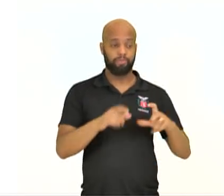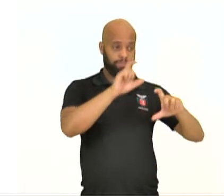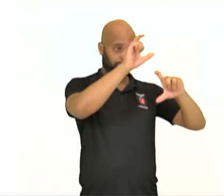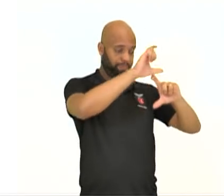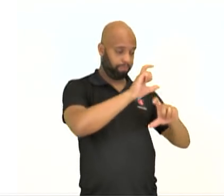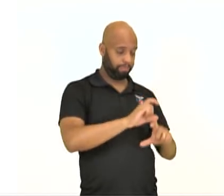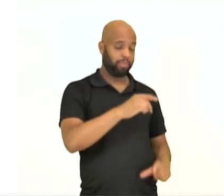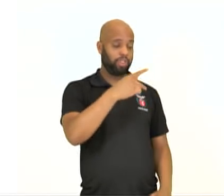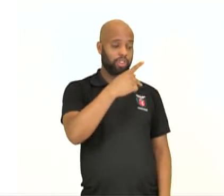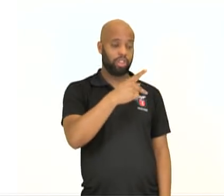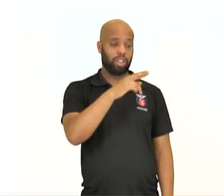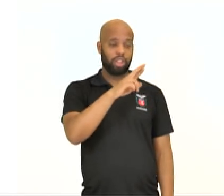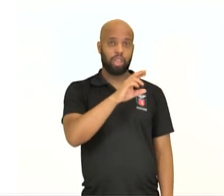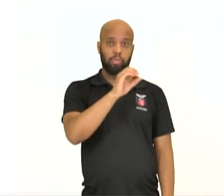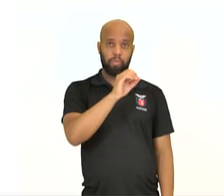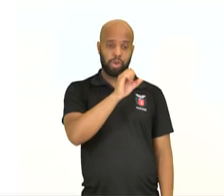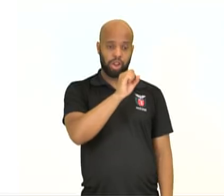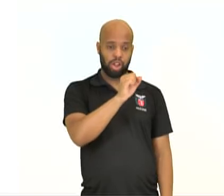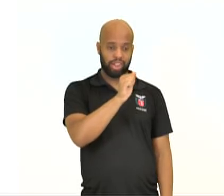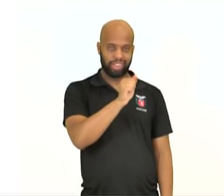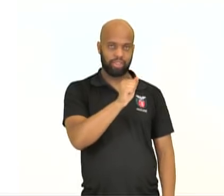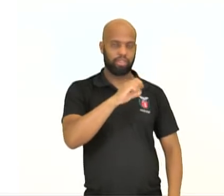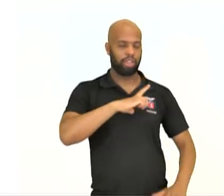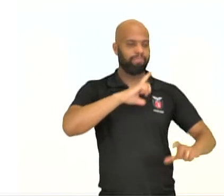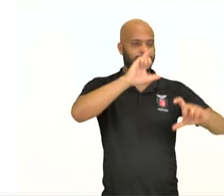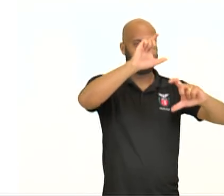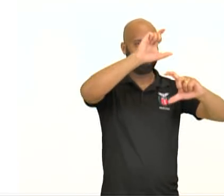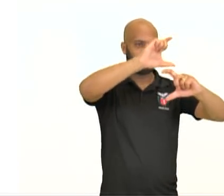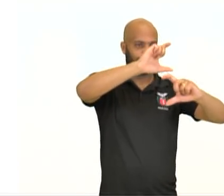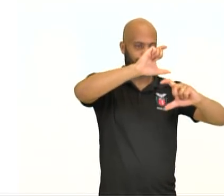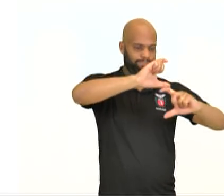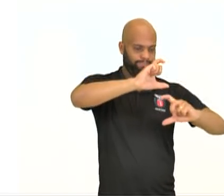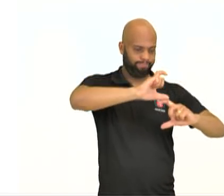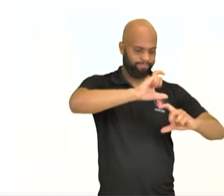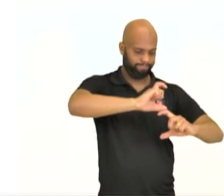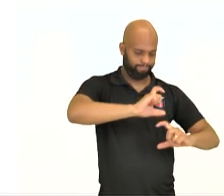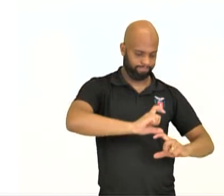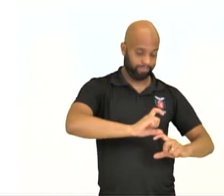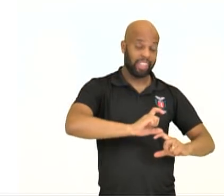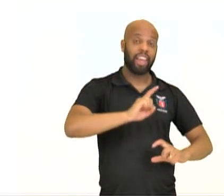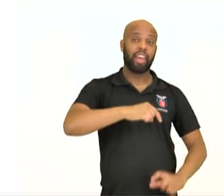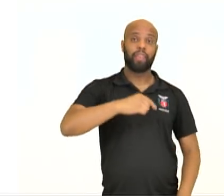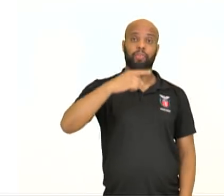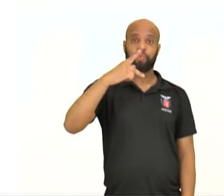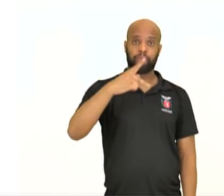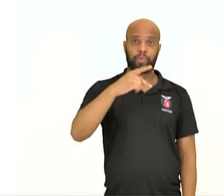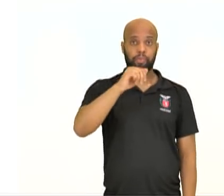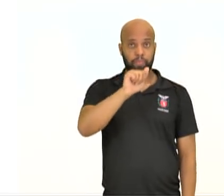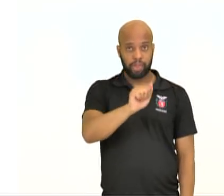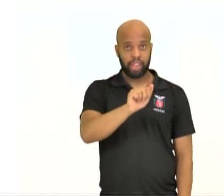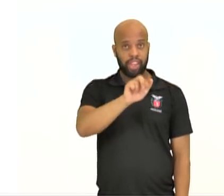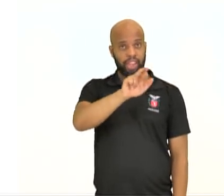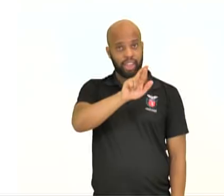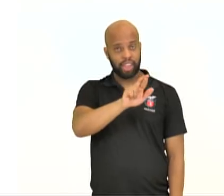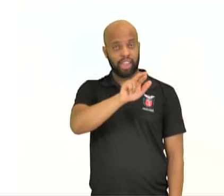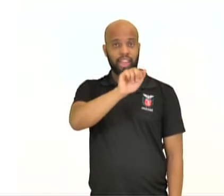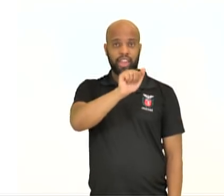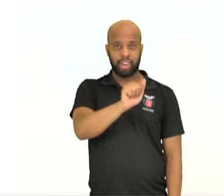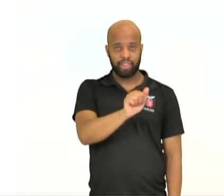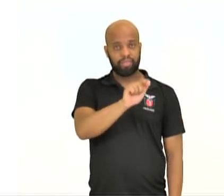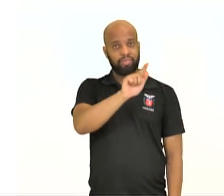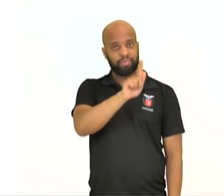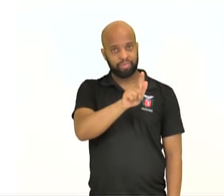o texto divide-se em parágrafos. Exemplo, um conto, uma crônica, uma